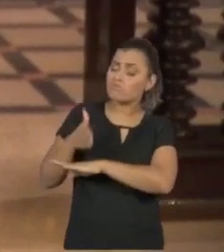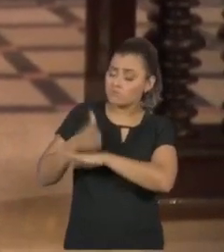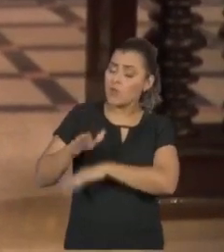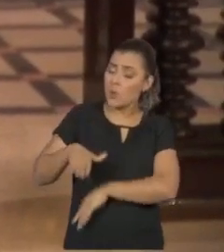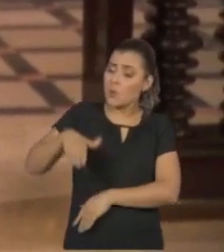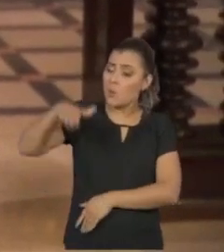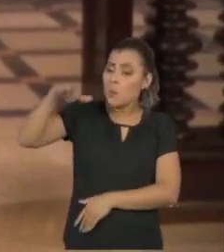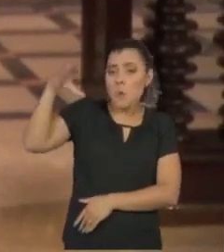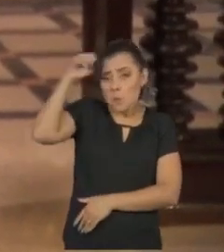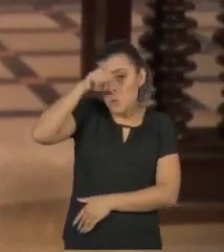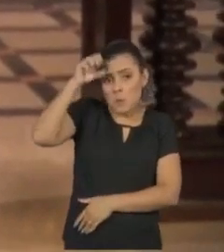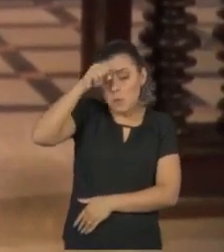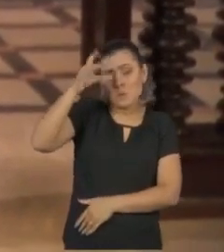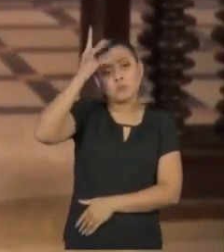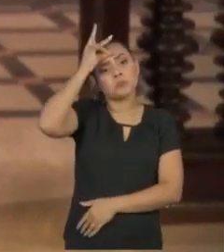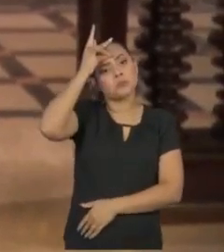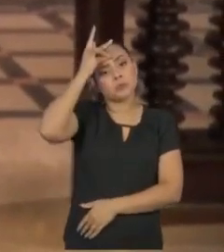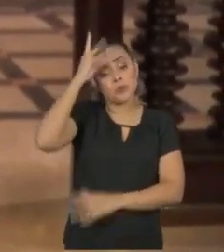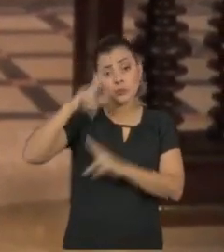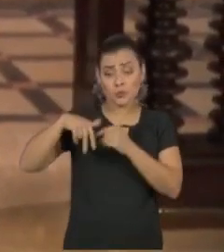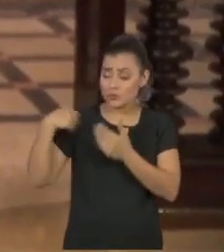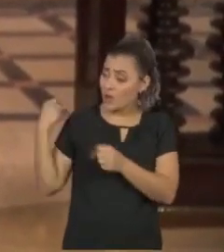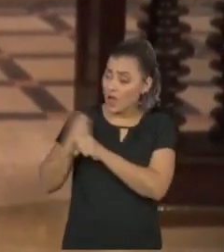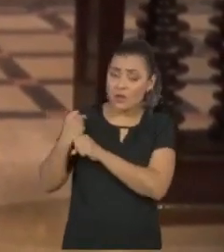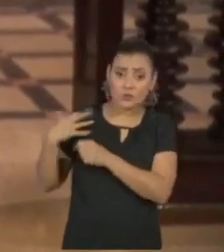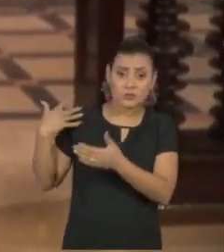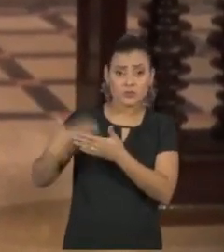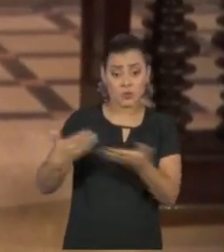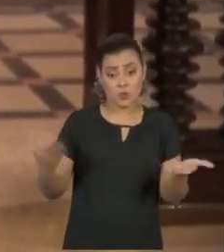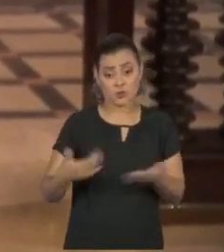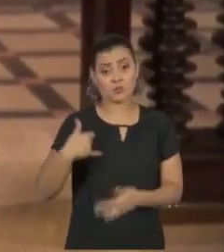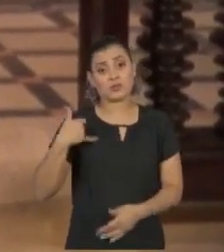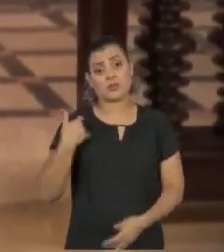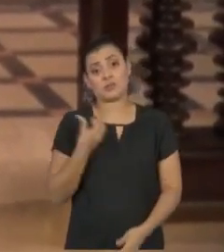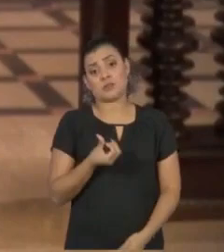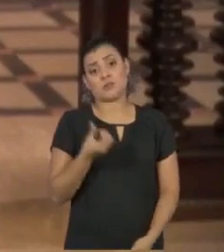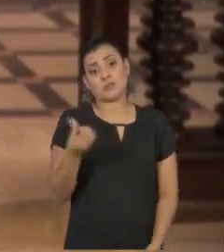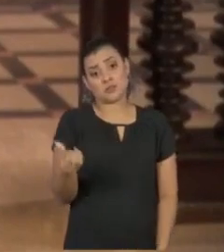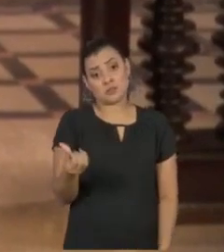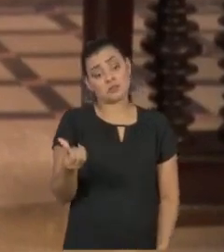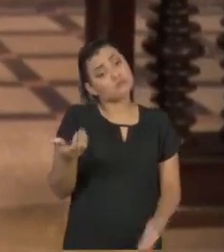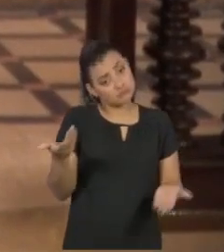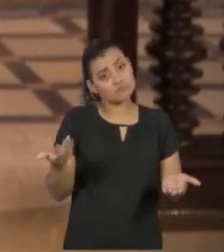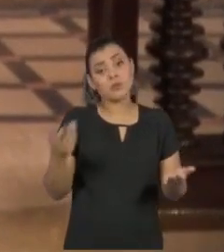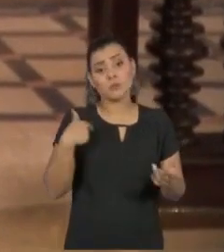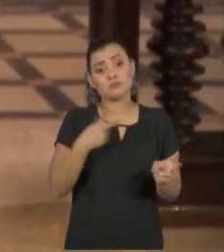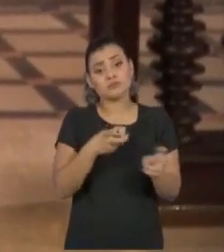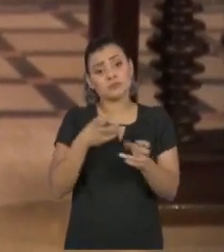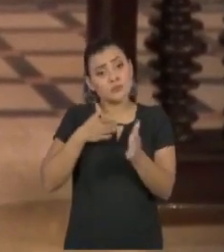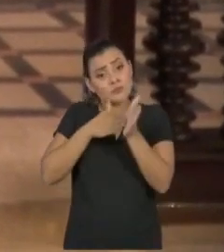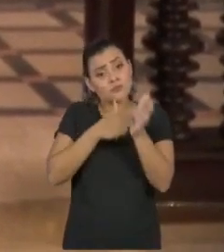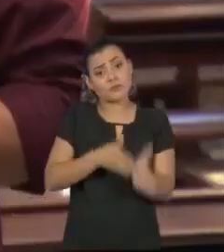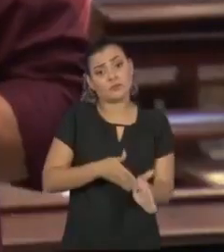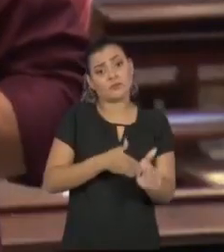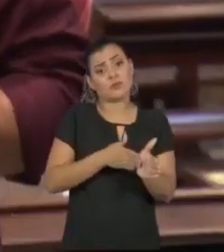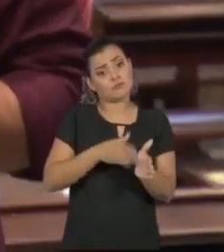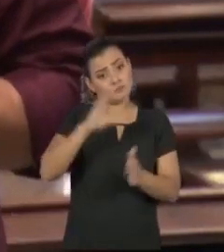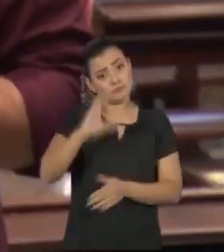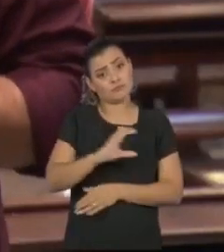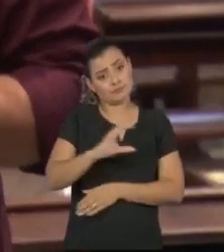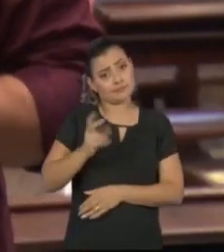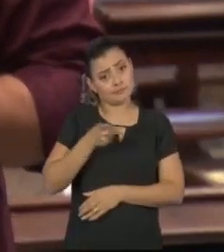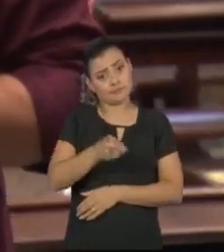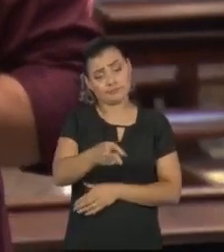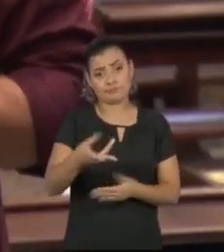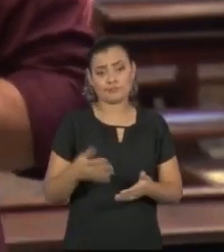de fé. E ao longo desses anos, eu estou hoje com 66 anos, tive a felicidade de perseverar na fé católica.